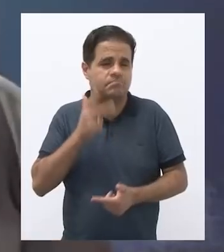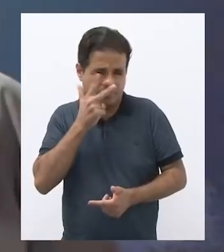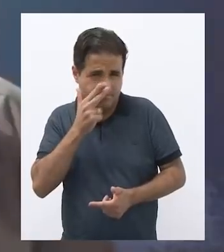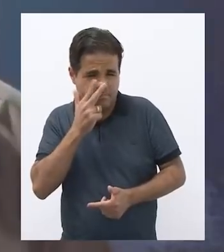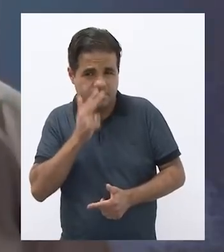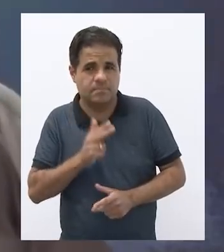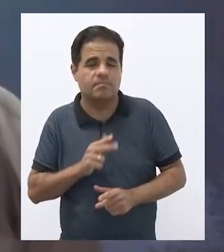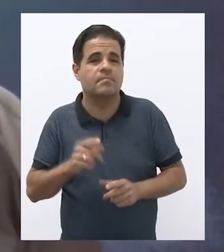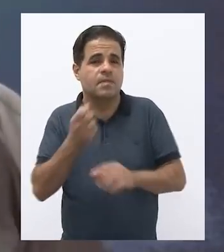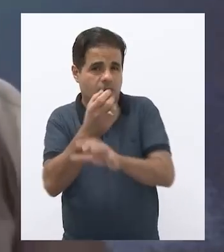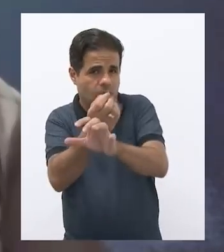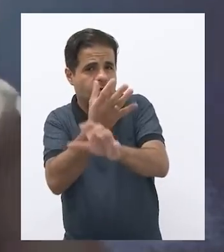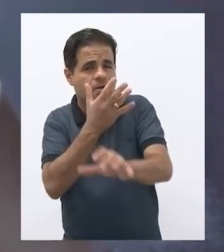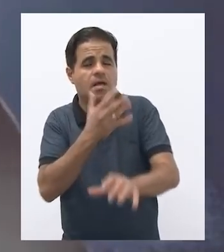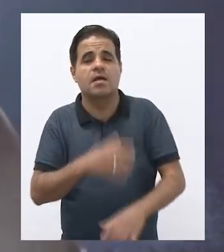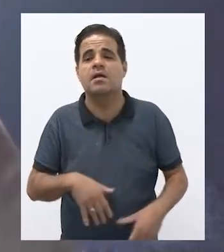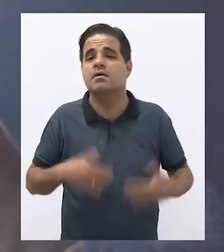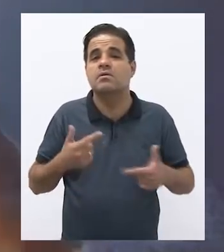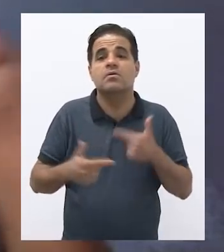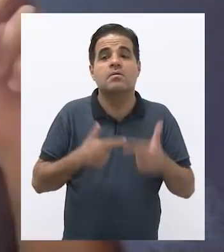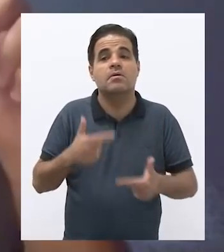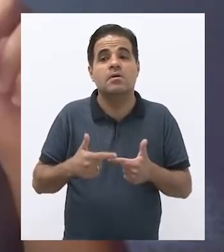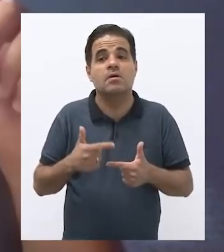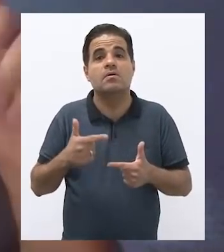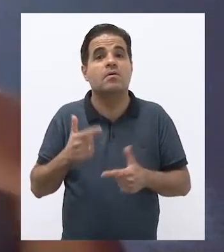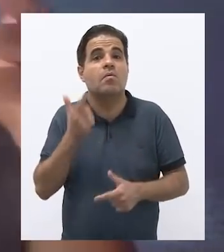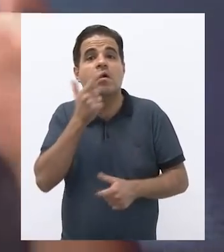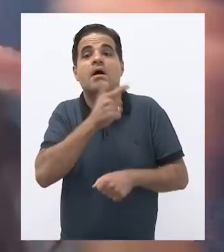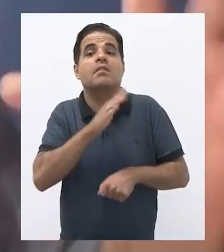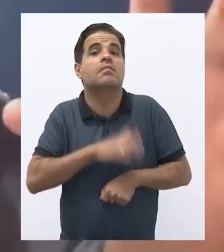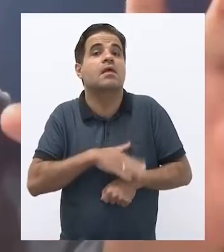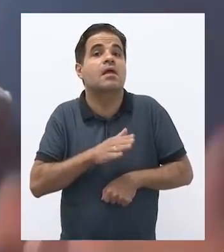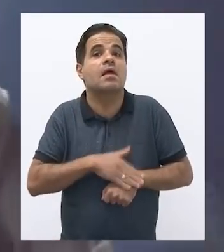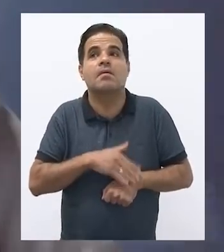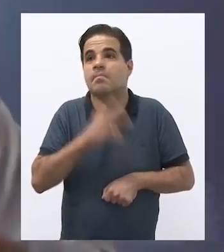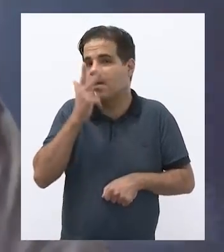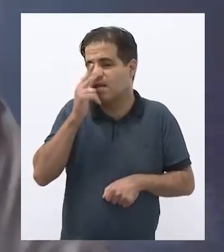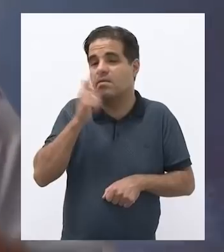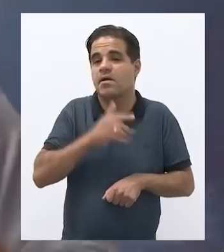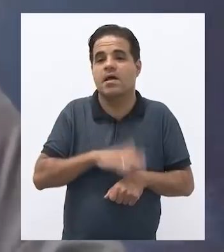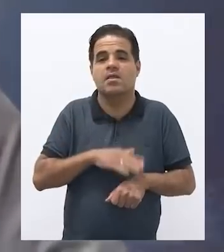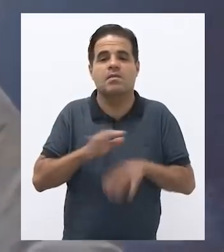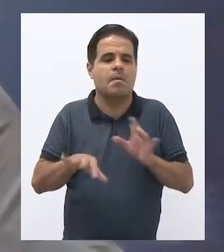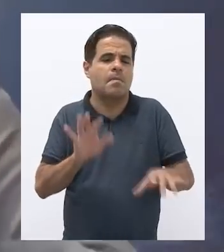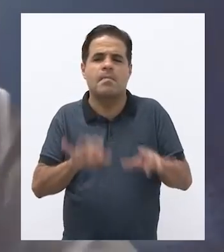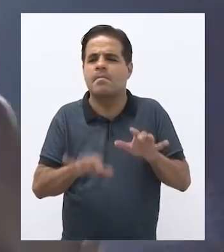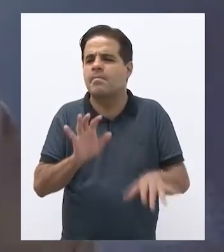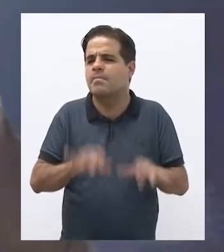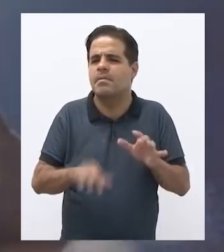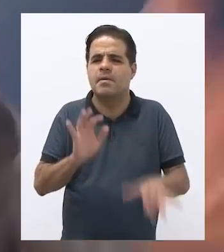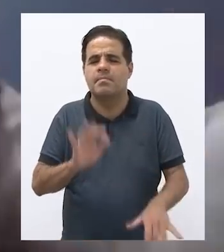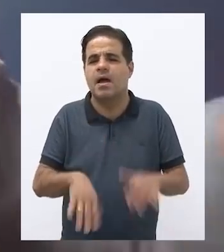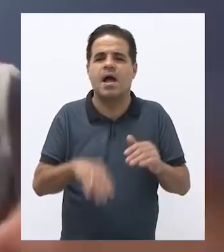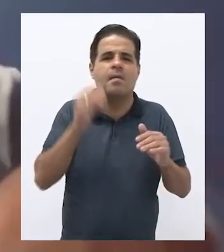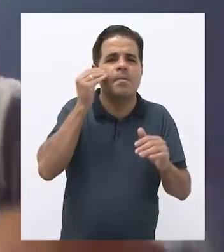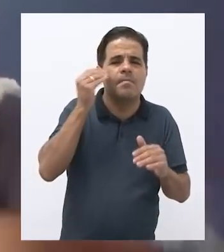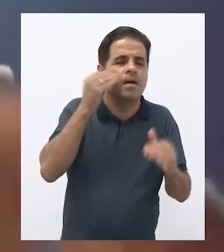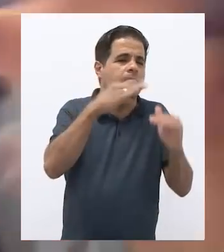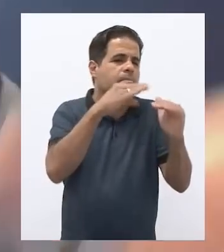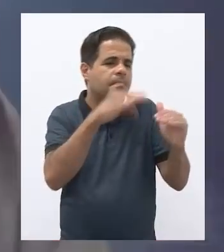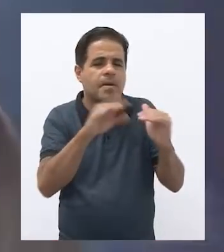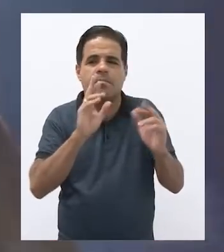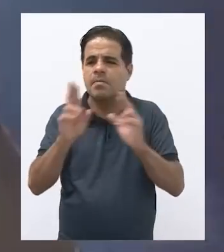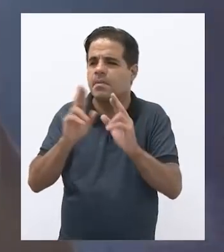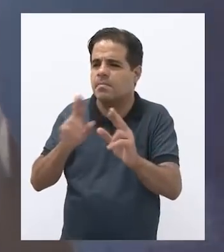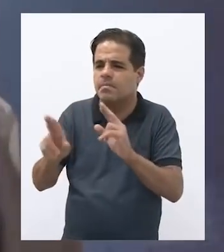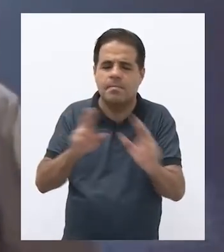nessa videoconferência, elas estão trabalhando, que estão ganhando tempo. Pressuposto, eu estou ganhando tempo. Então, está lá na reunião, fritando de digitar e-mail, responder aquilo,